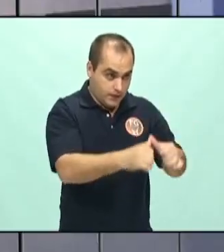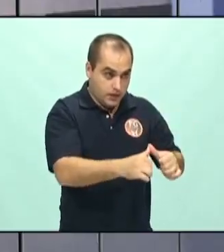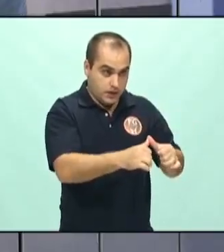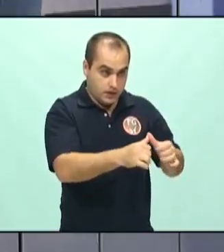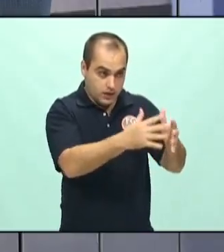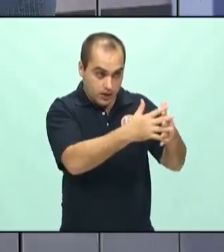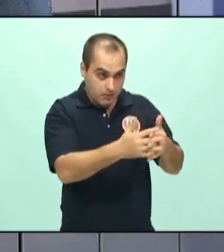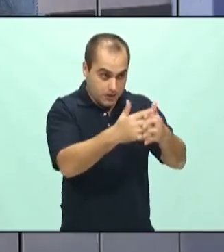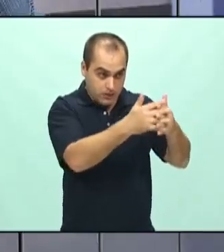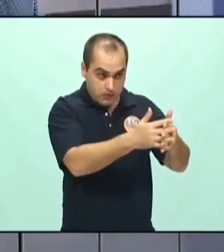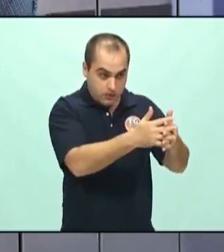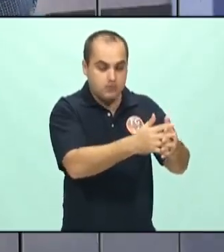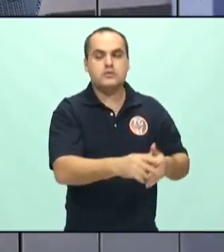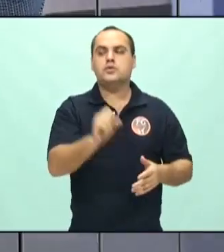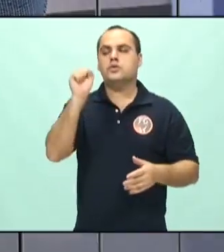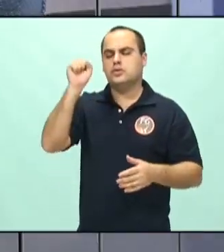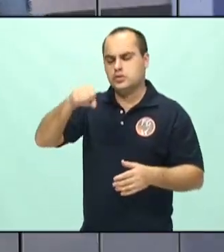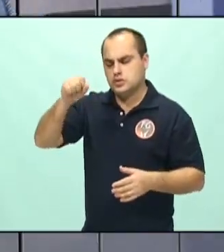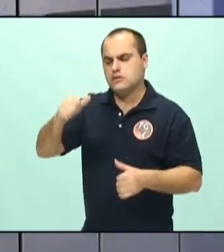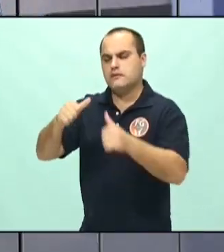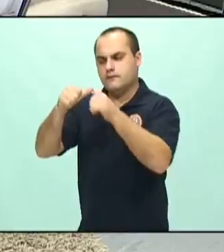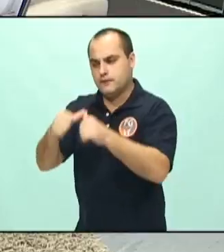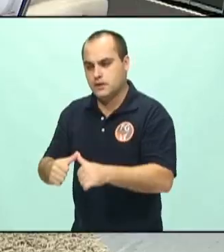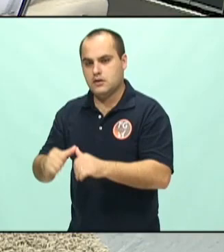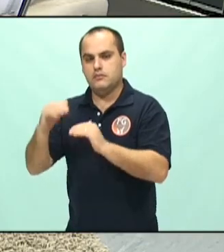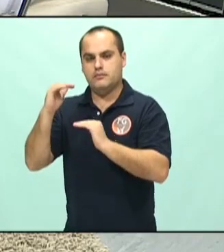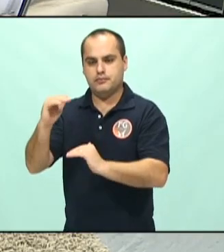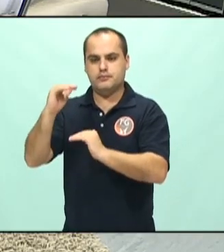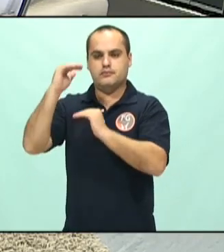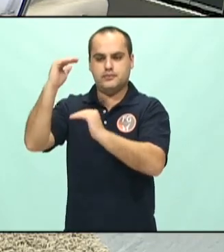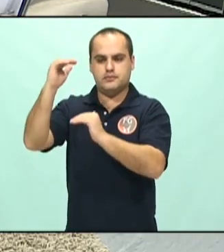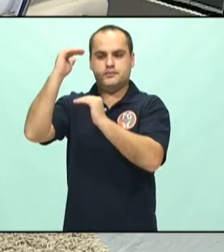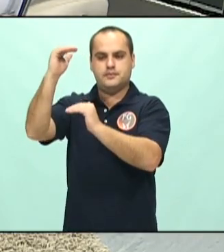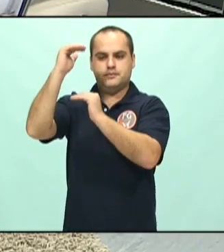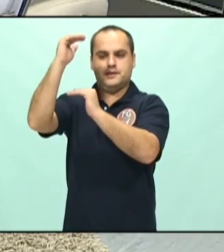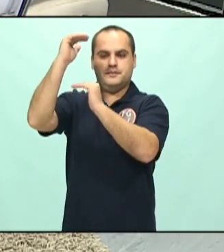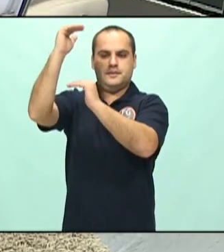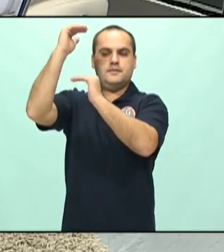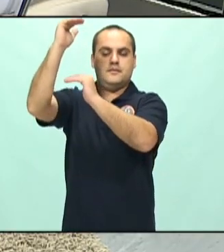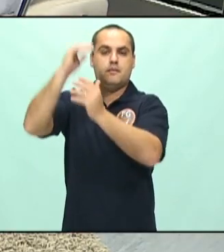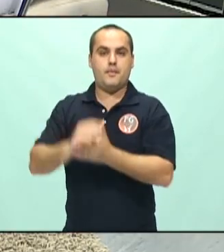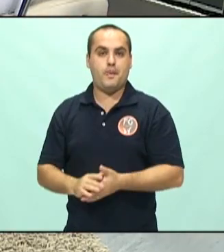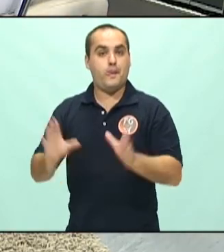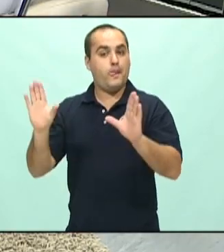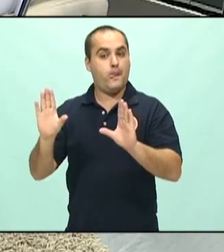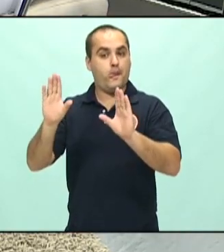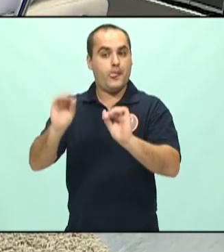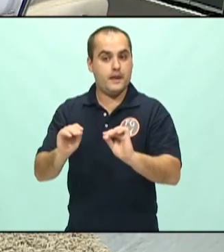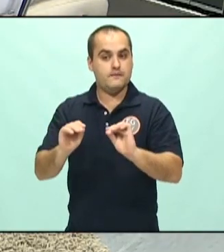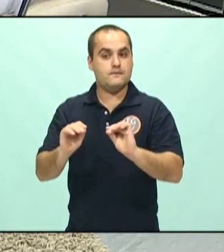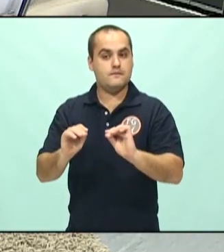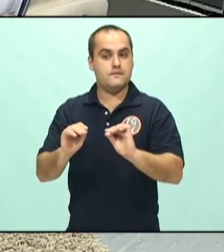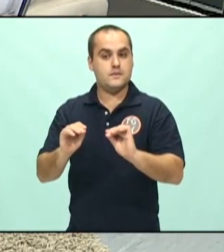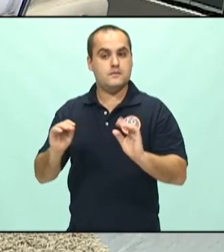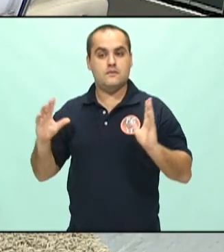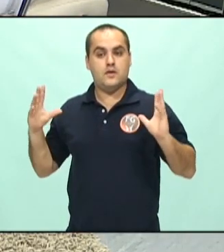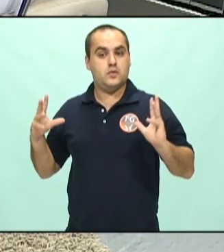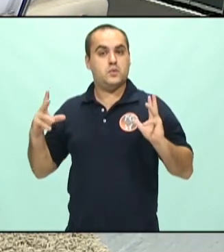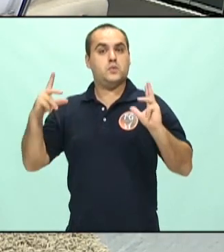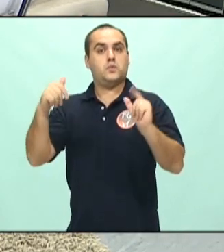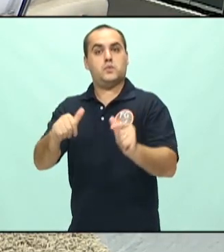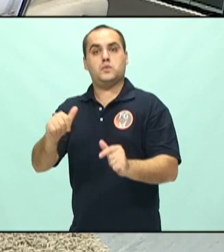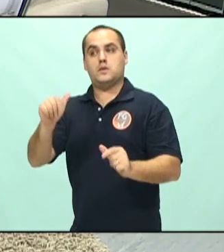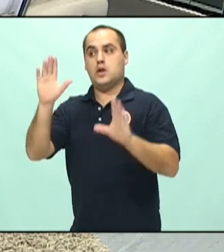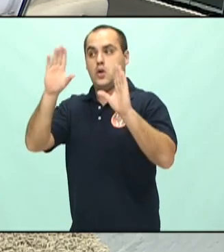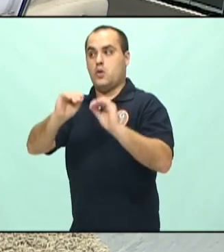a a geladeira não é um andar de legal área graus e tal aí a noite ela vê la sorrir pra lá dentro